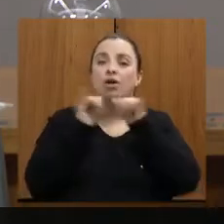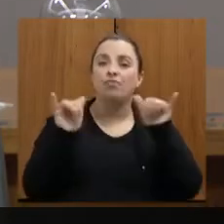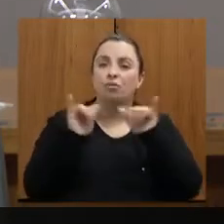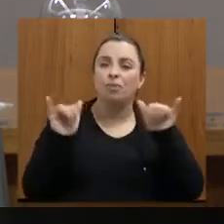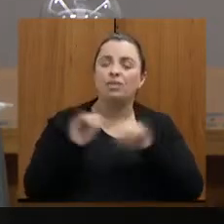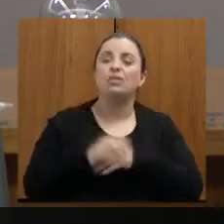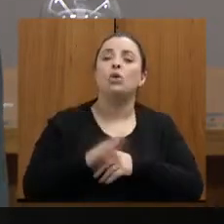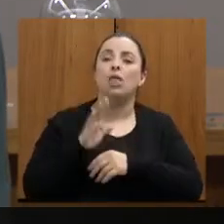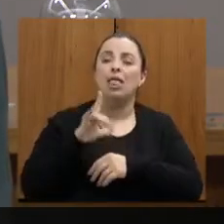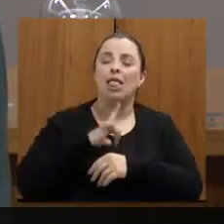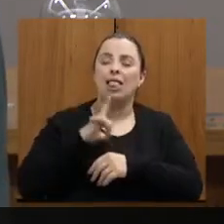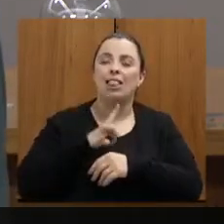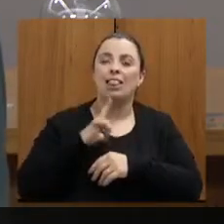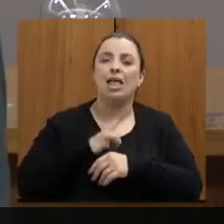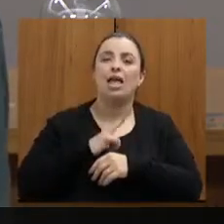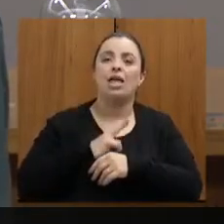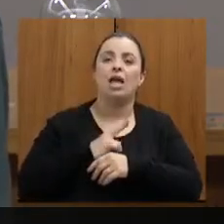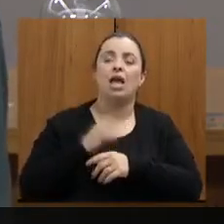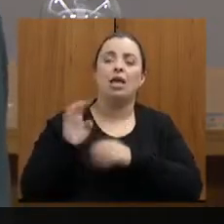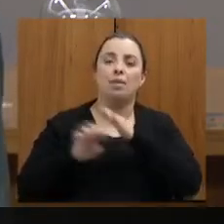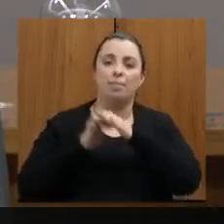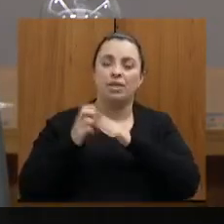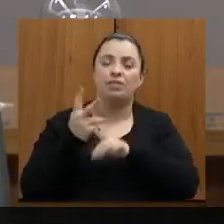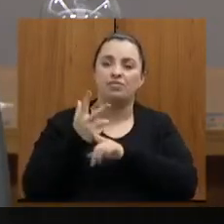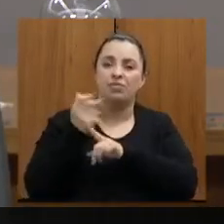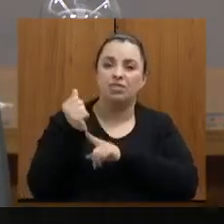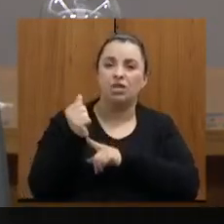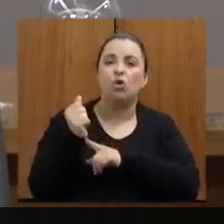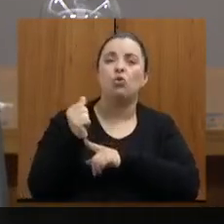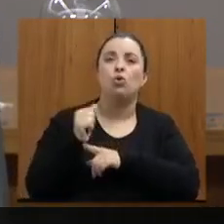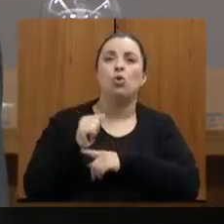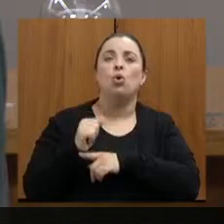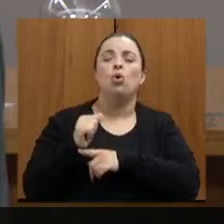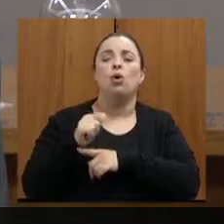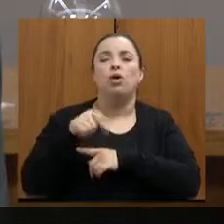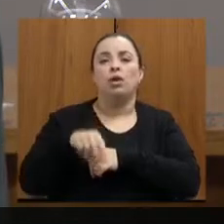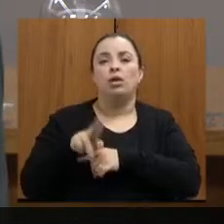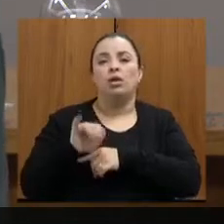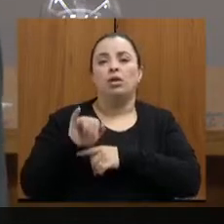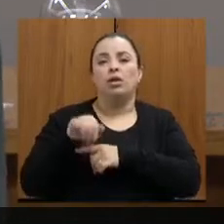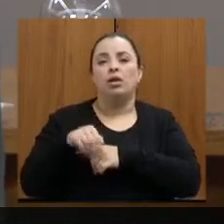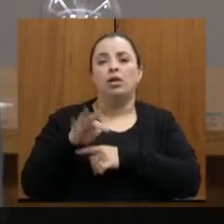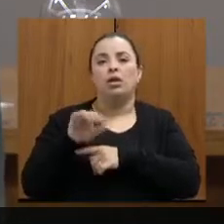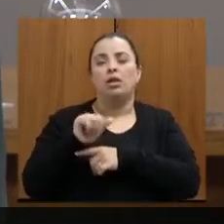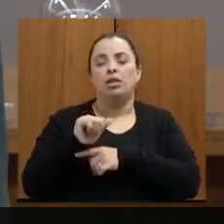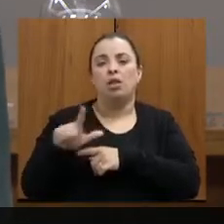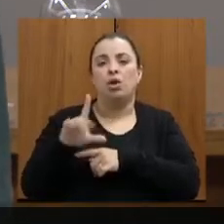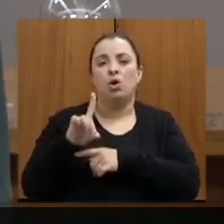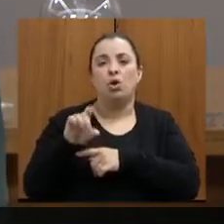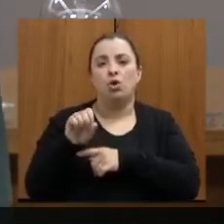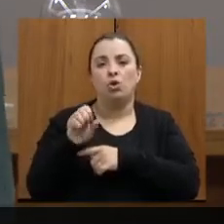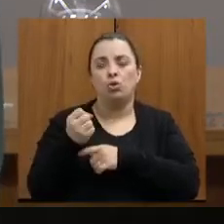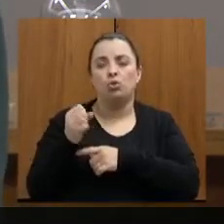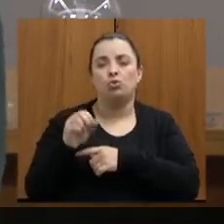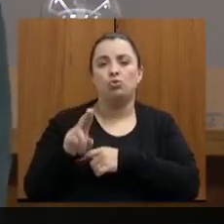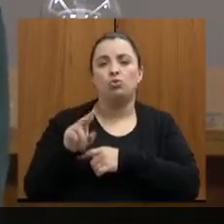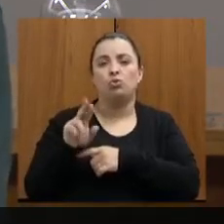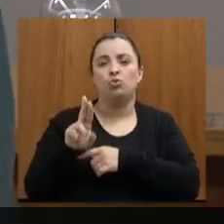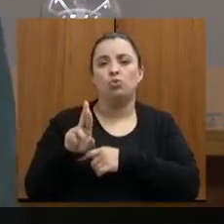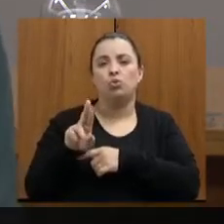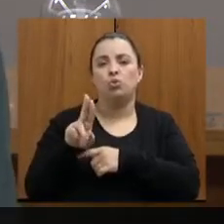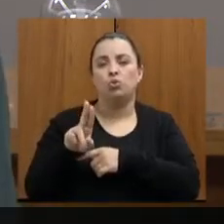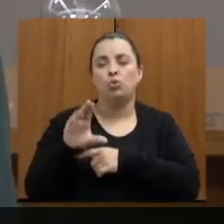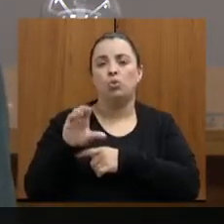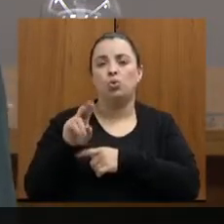empresa vencedor é a mesma empresa da ponte a mesma empresa que é ótimos né que vai